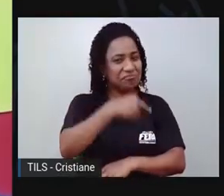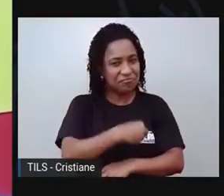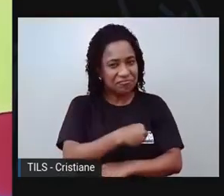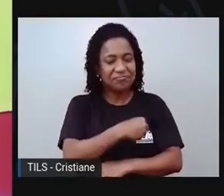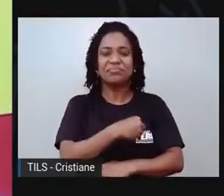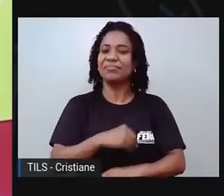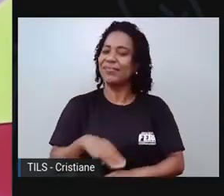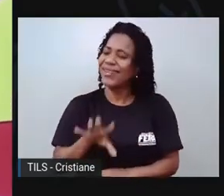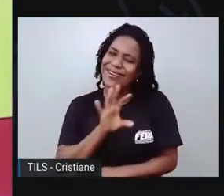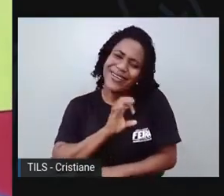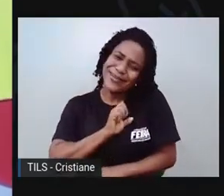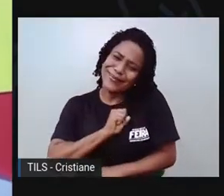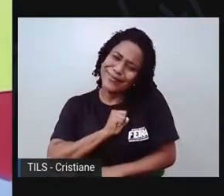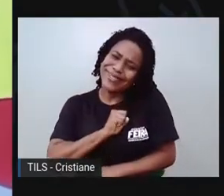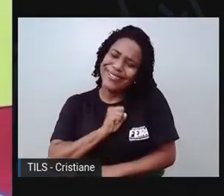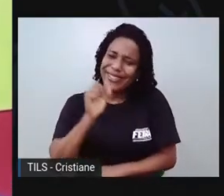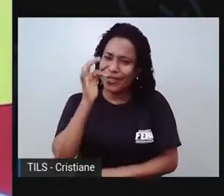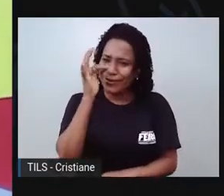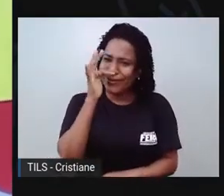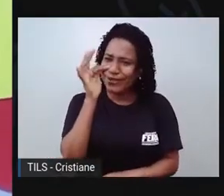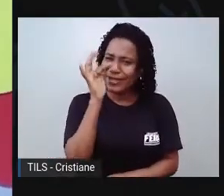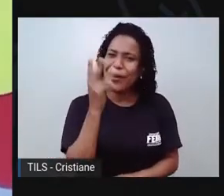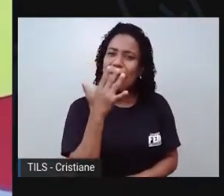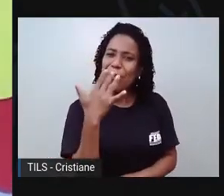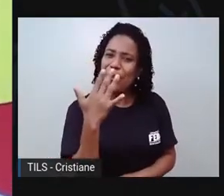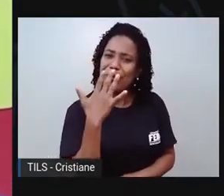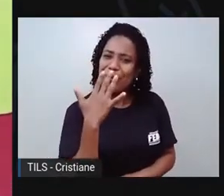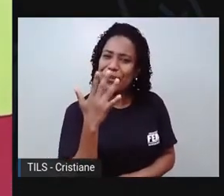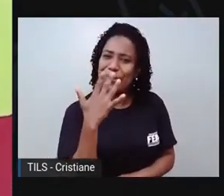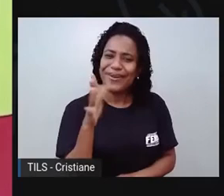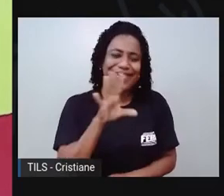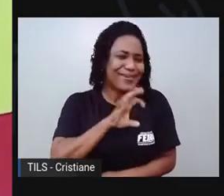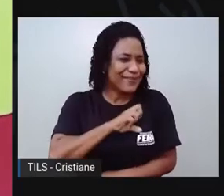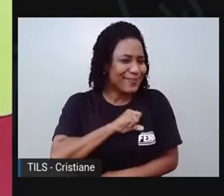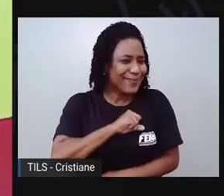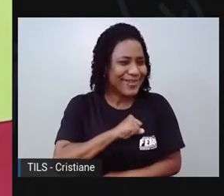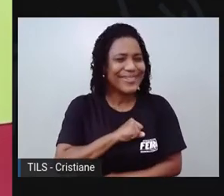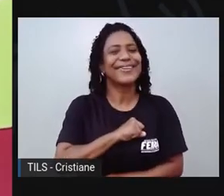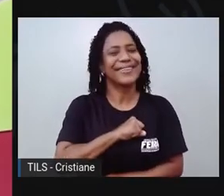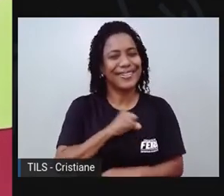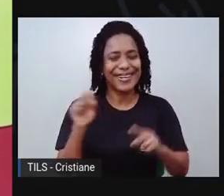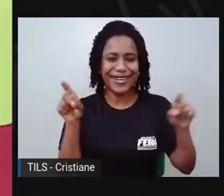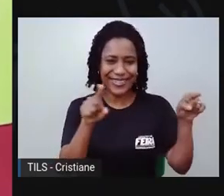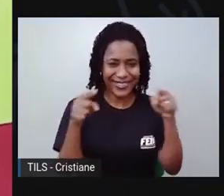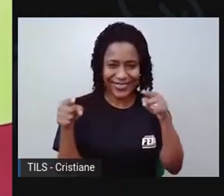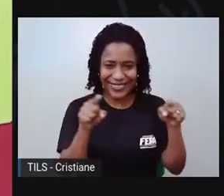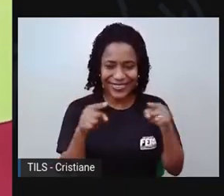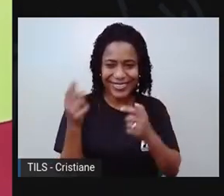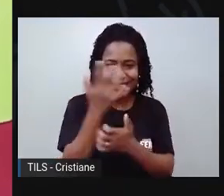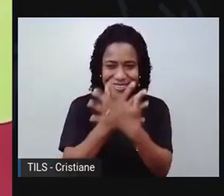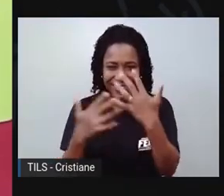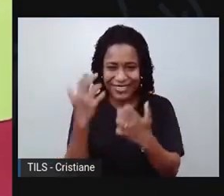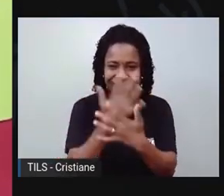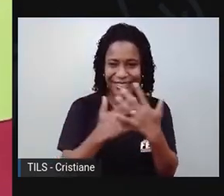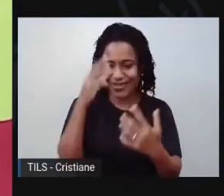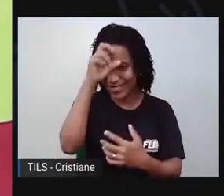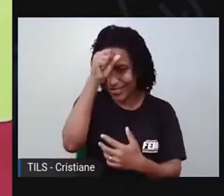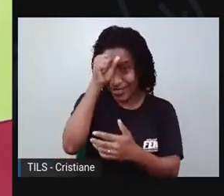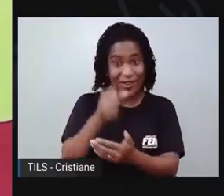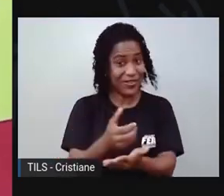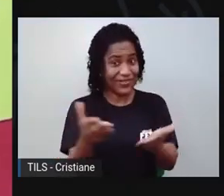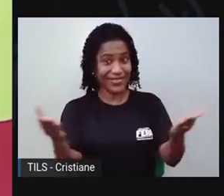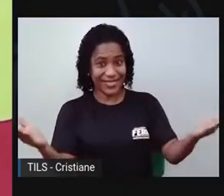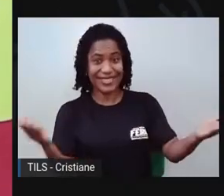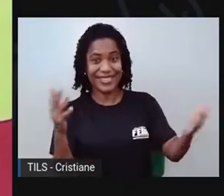Adorei te conhecer, Florzinha colorida. Adorei aprender a música. Eu tenho certeza que a meninada de